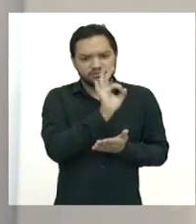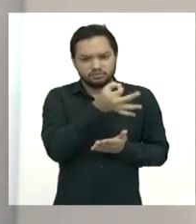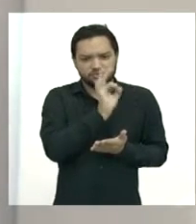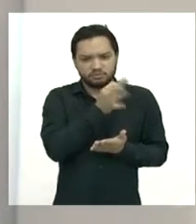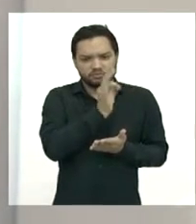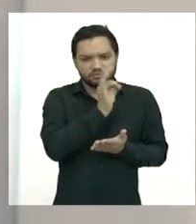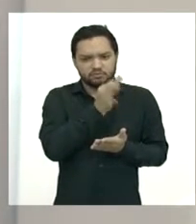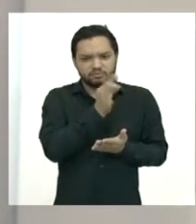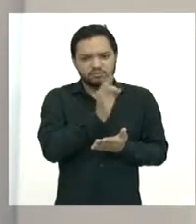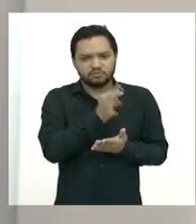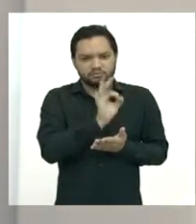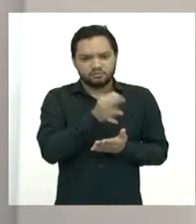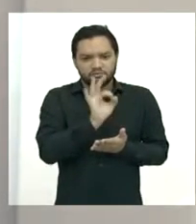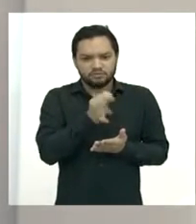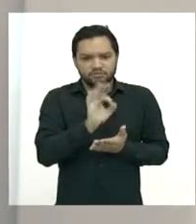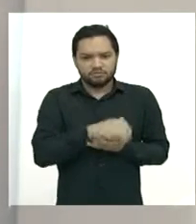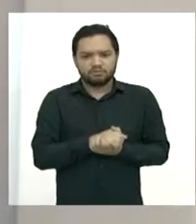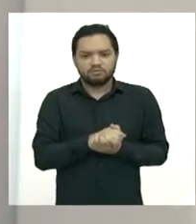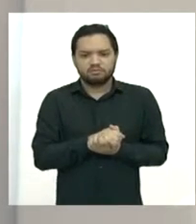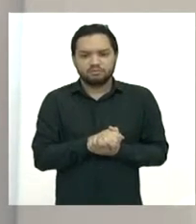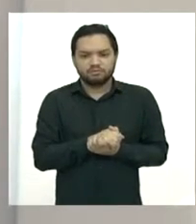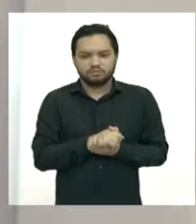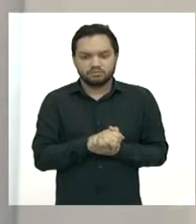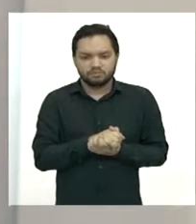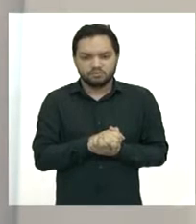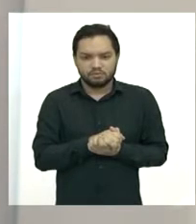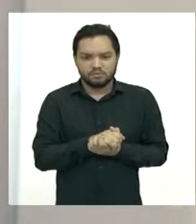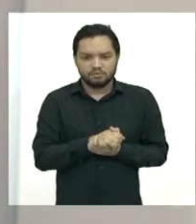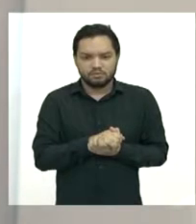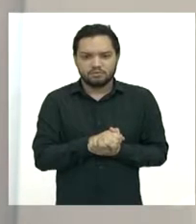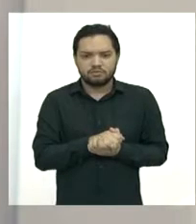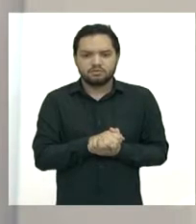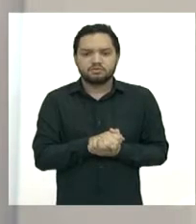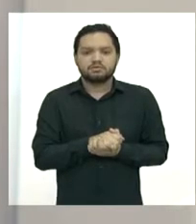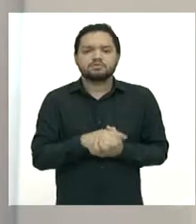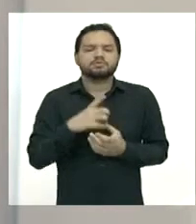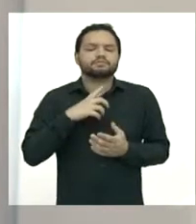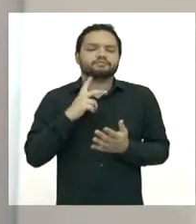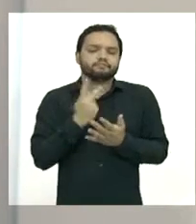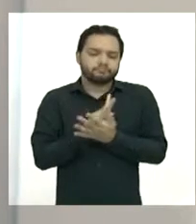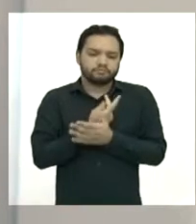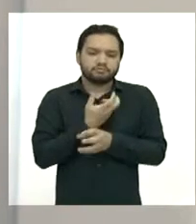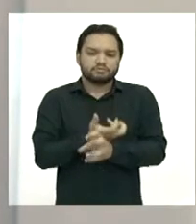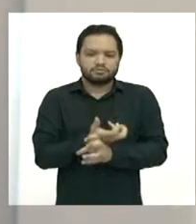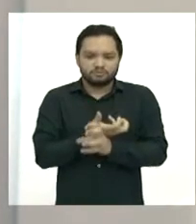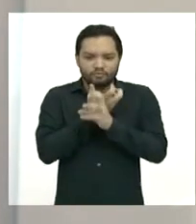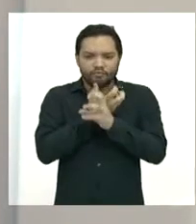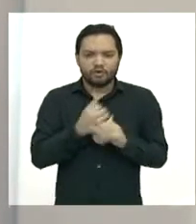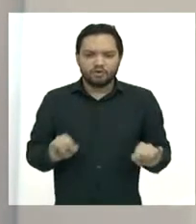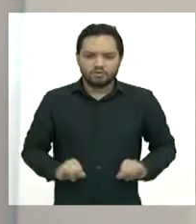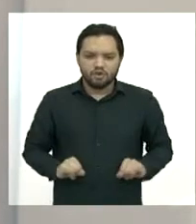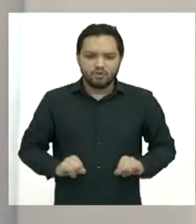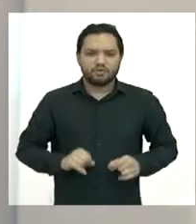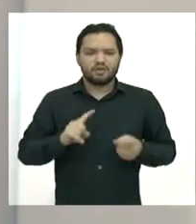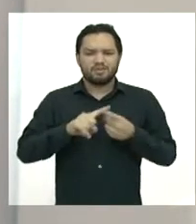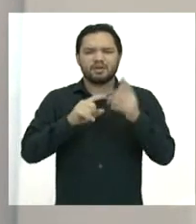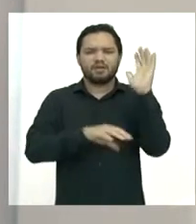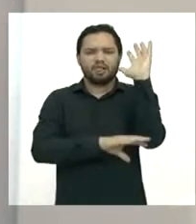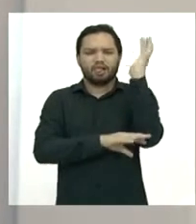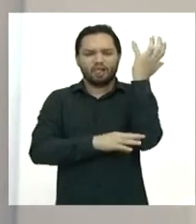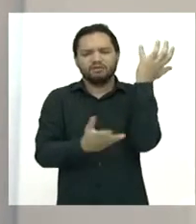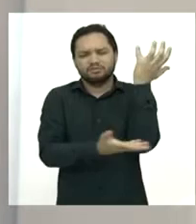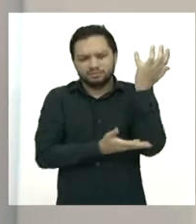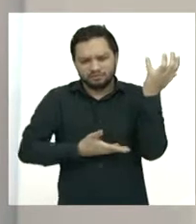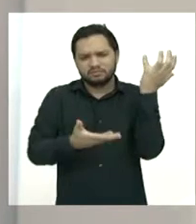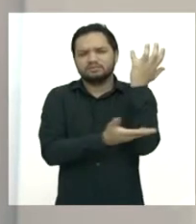de desertificação, de tectonismo, também de seca, que sofre com desmatamento,